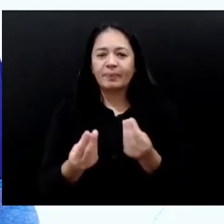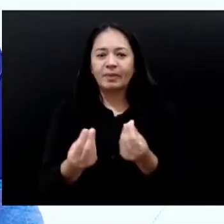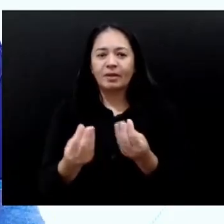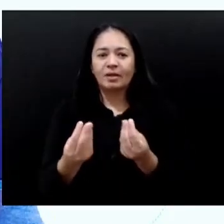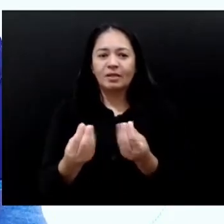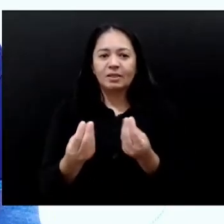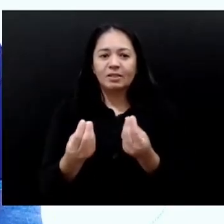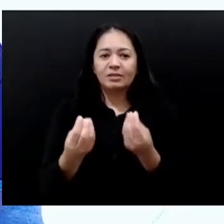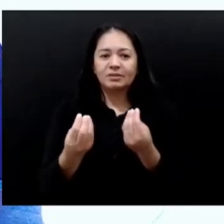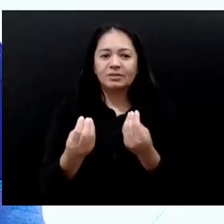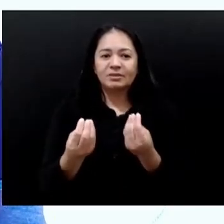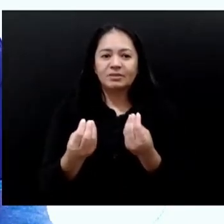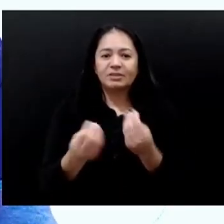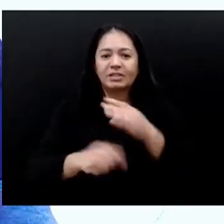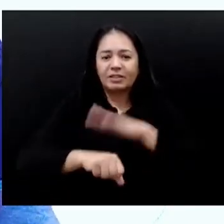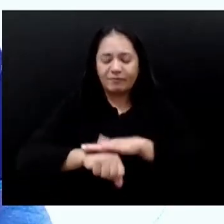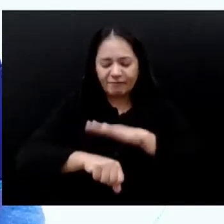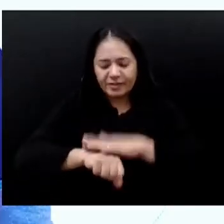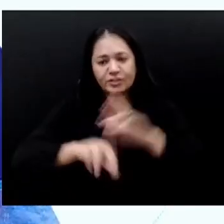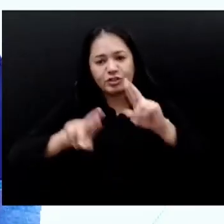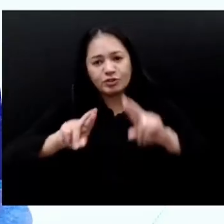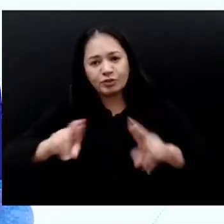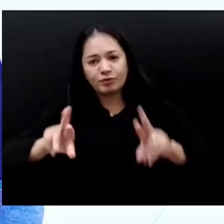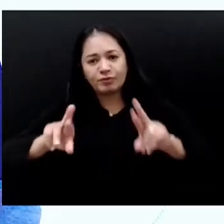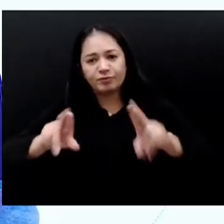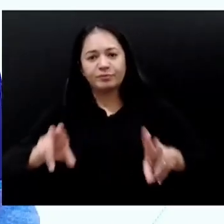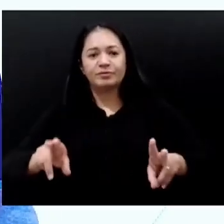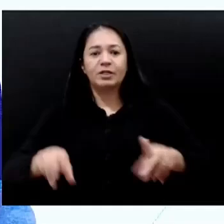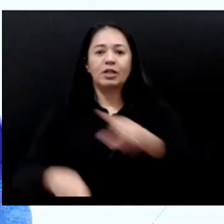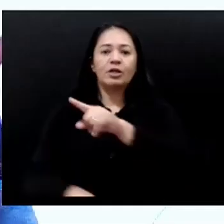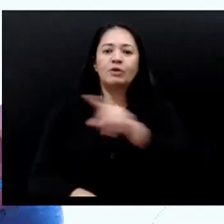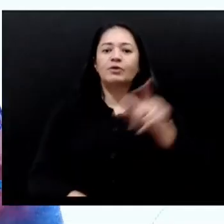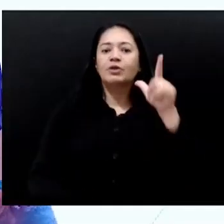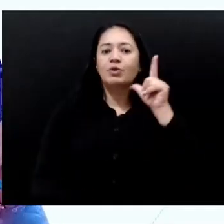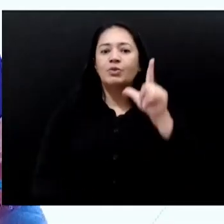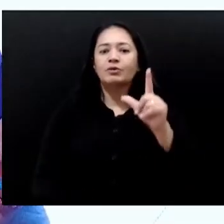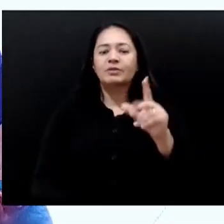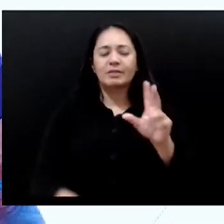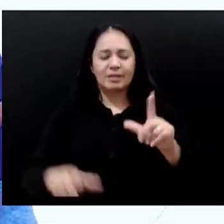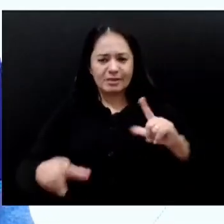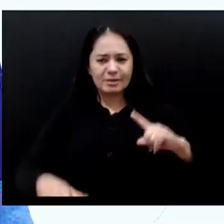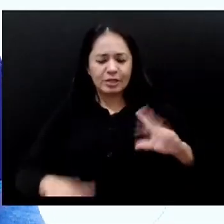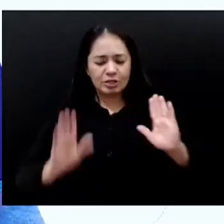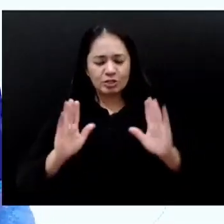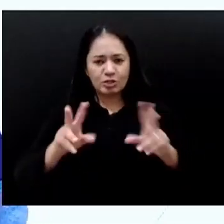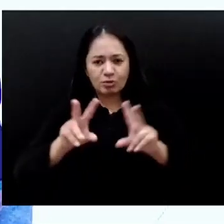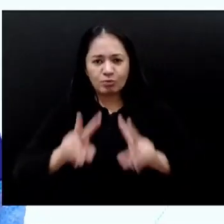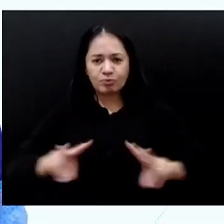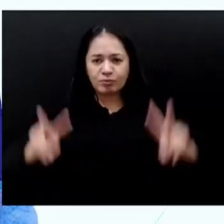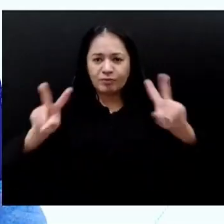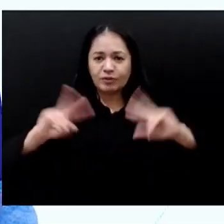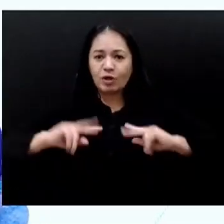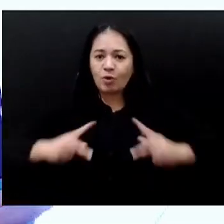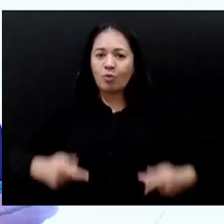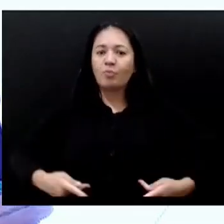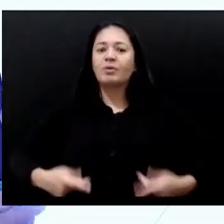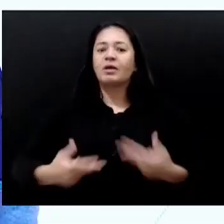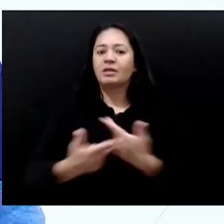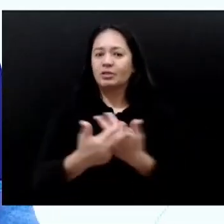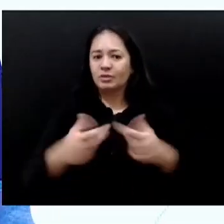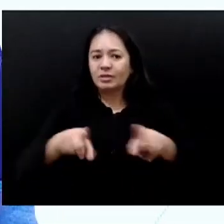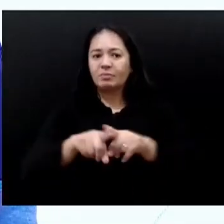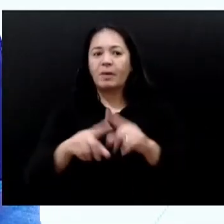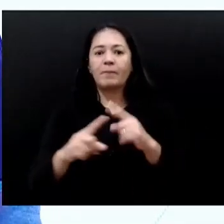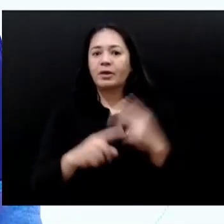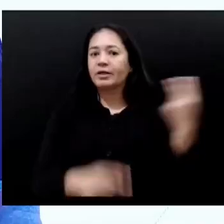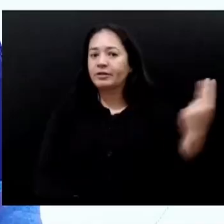faça diferença, né, e que você tem essa visão humana das coisas também, porque não adianta a gente querer ser só